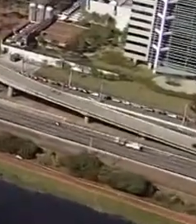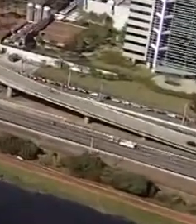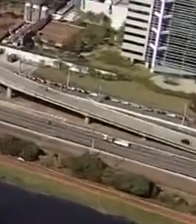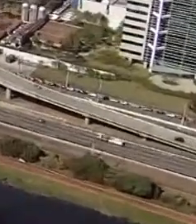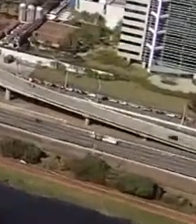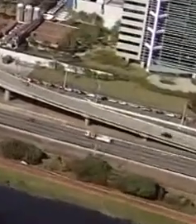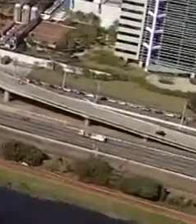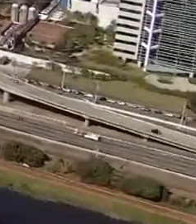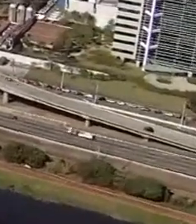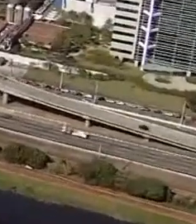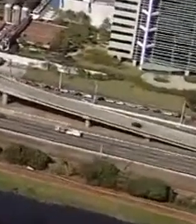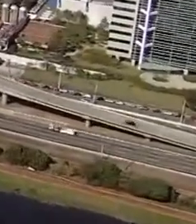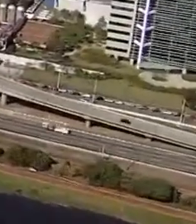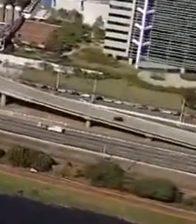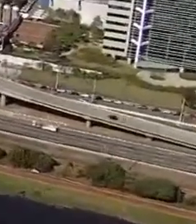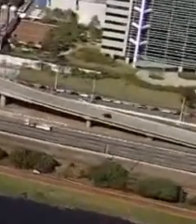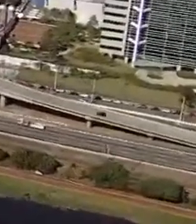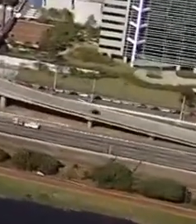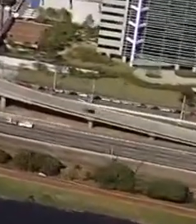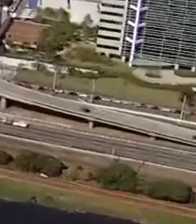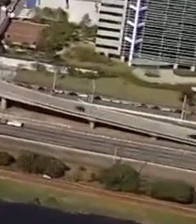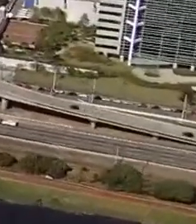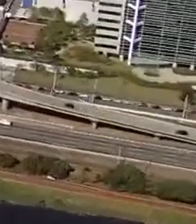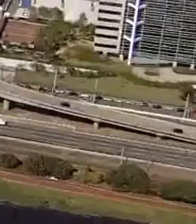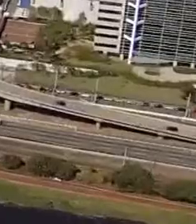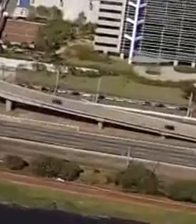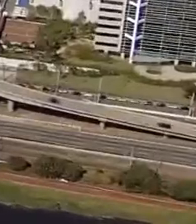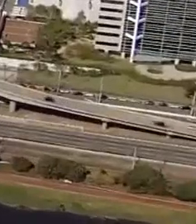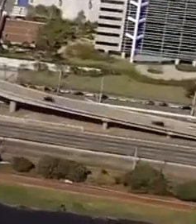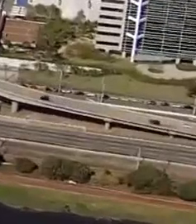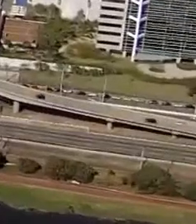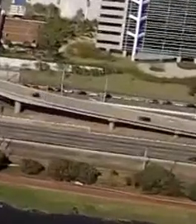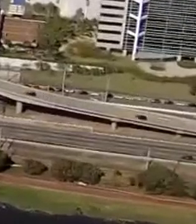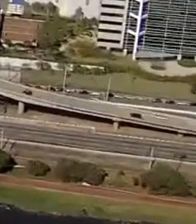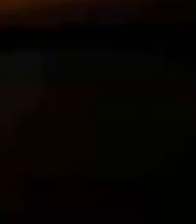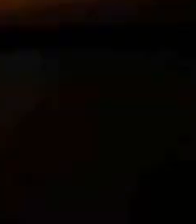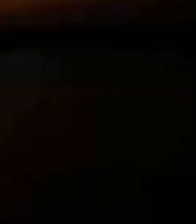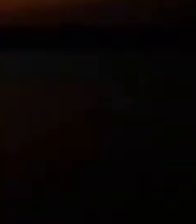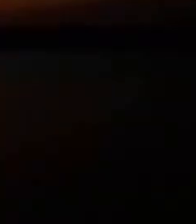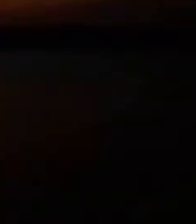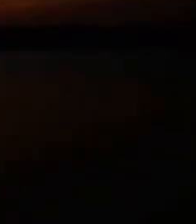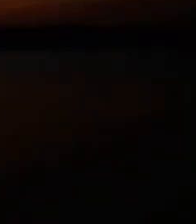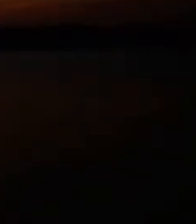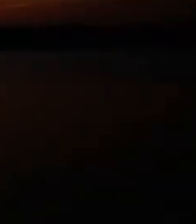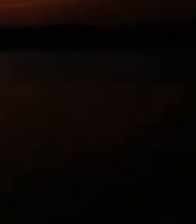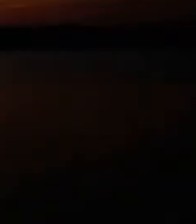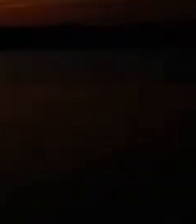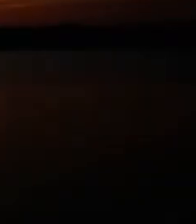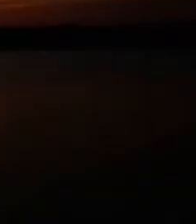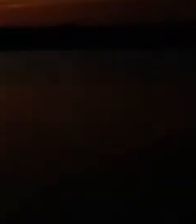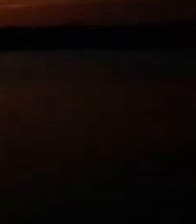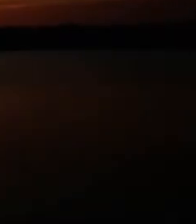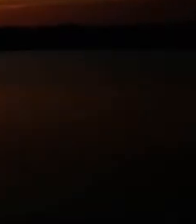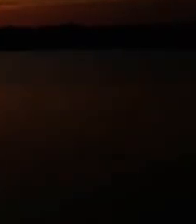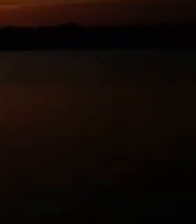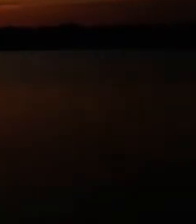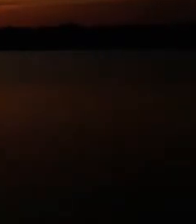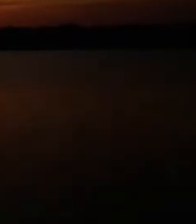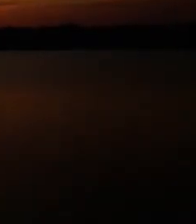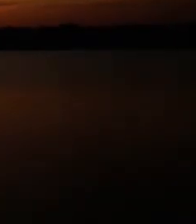igualdade conseguimos conquistar com o braço forte, em teu seio,